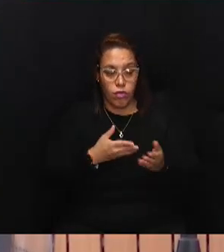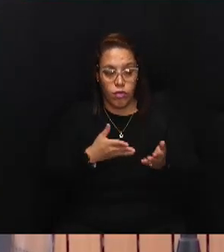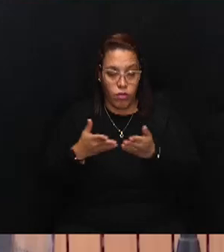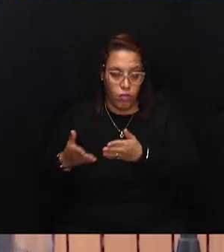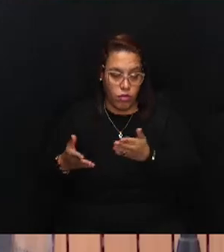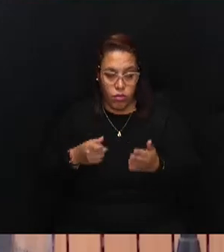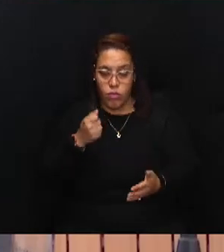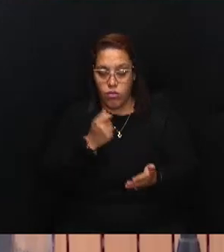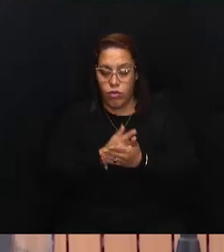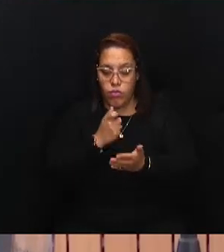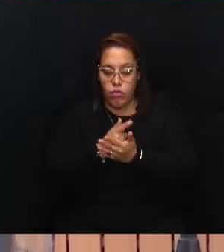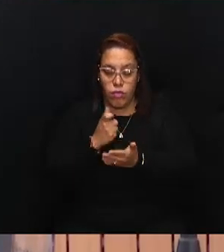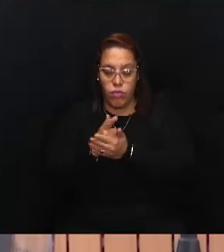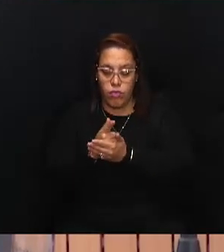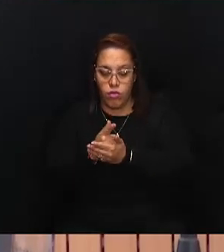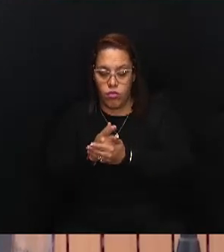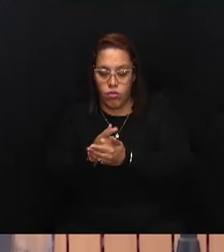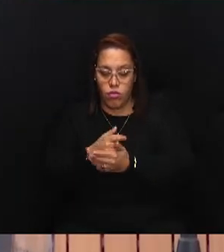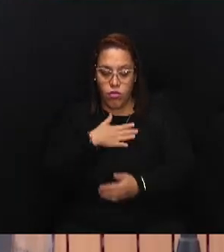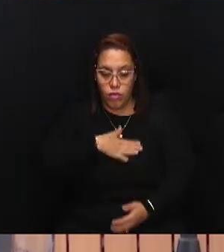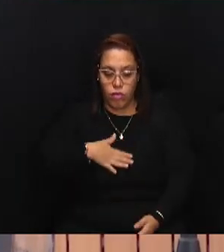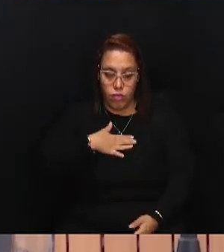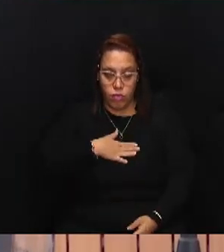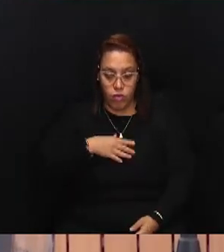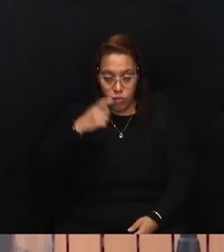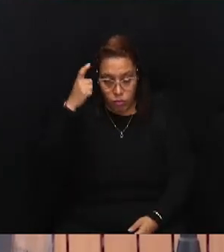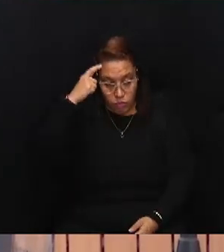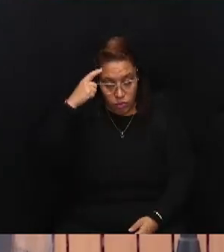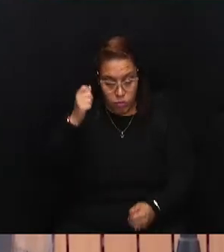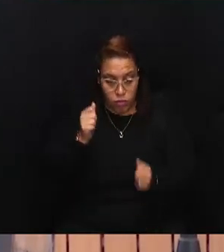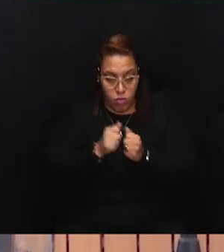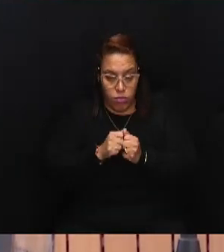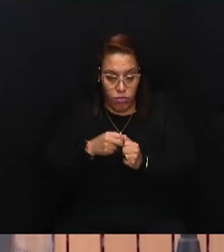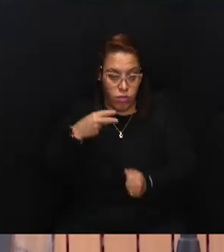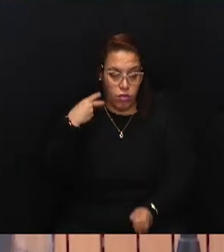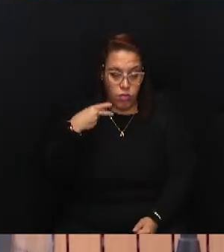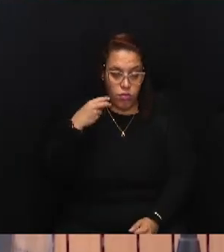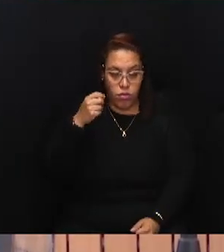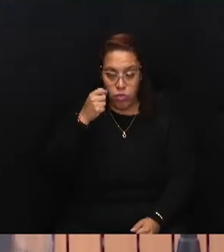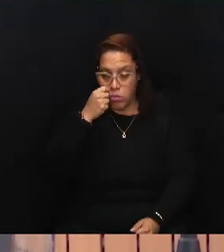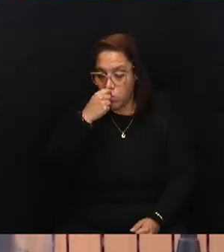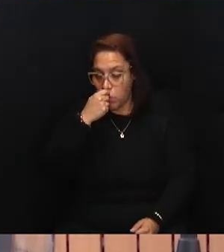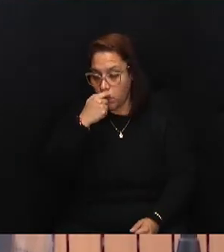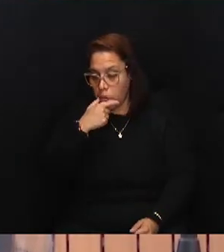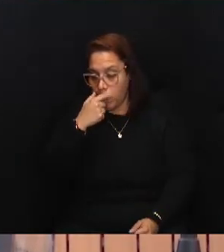pagar. Por isso, eu queria que essa casa pensasse, junto com o vereador Marrom, o vereador